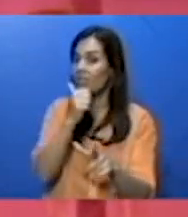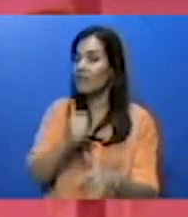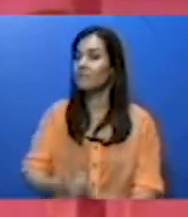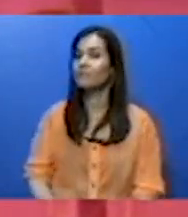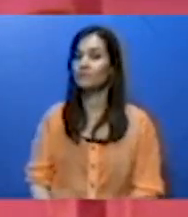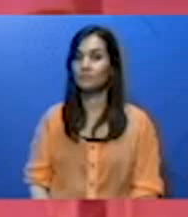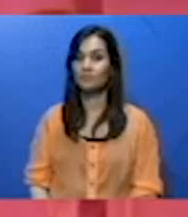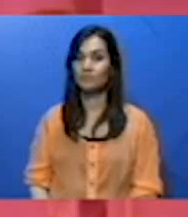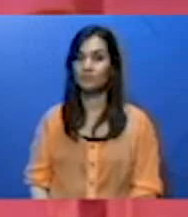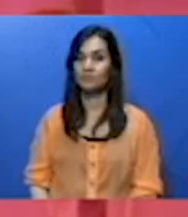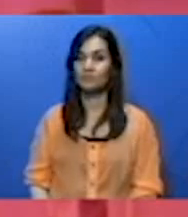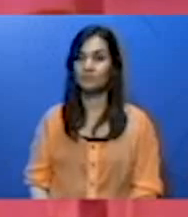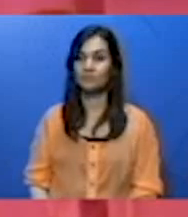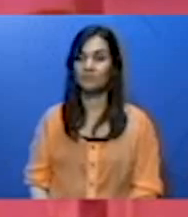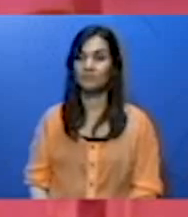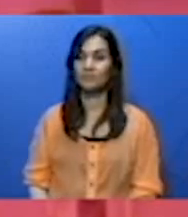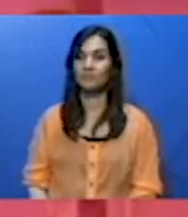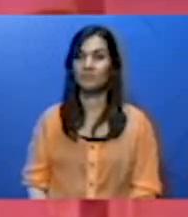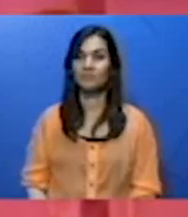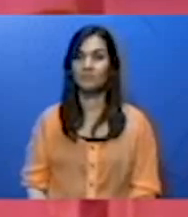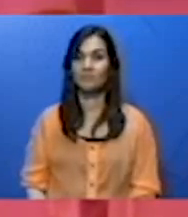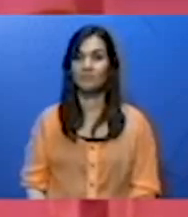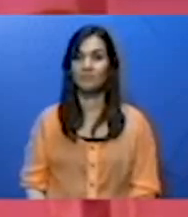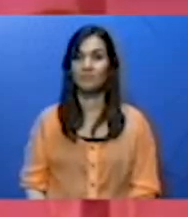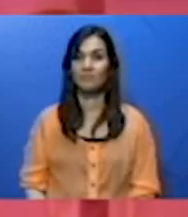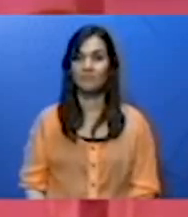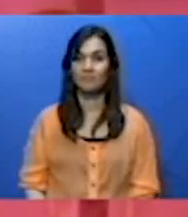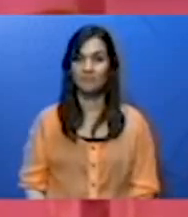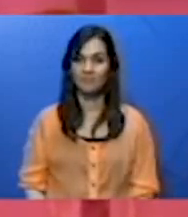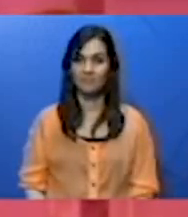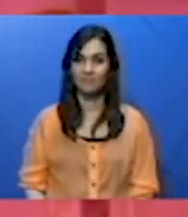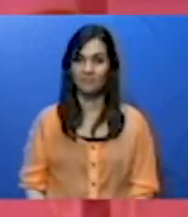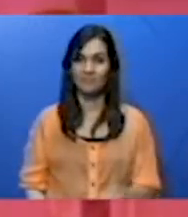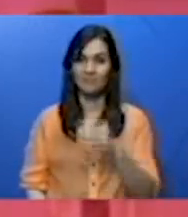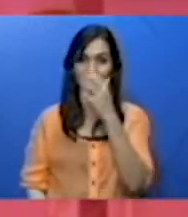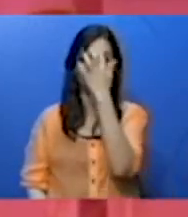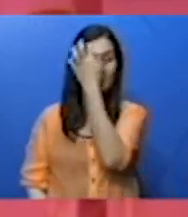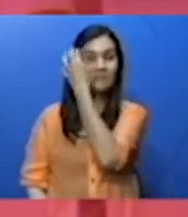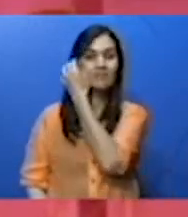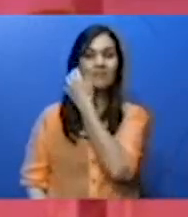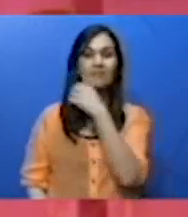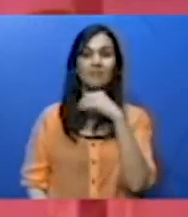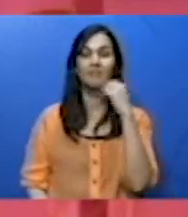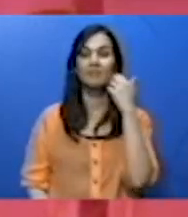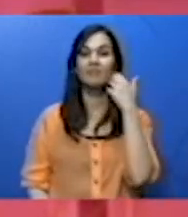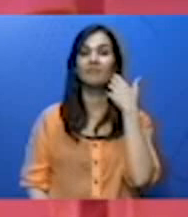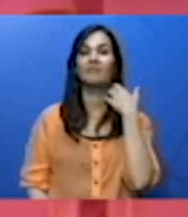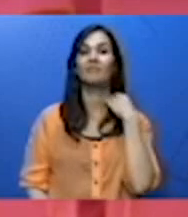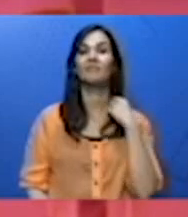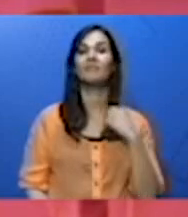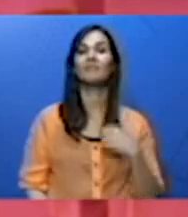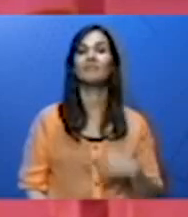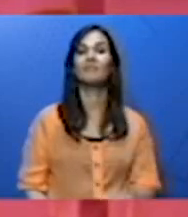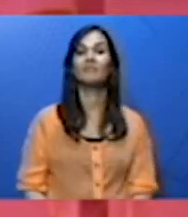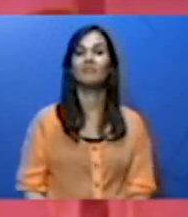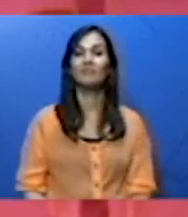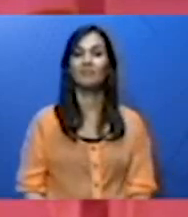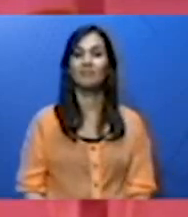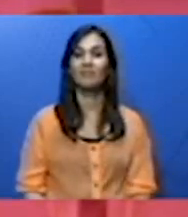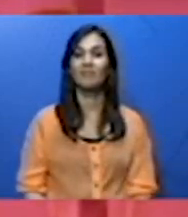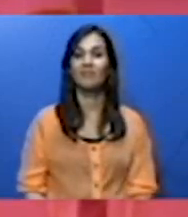Ser criança. Também acho muito bom ser criança, Clarinha. Acabou o primeiro verso, professora. Muito bem,